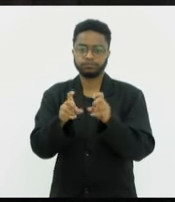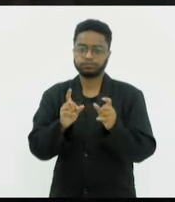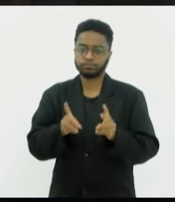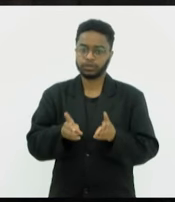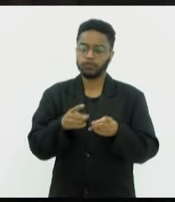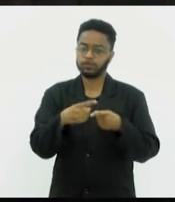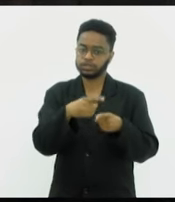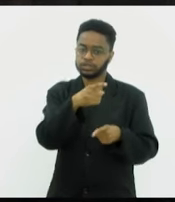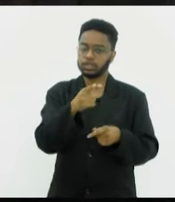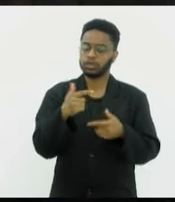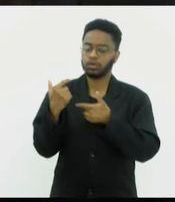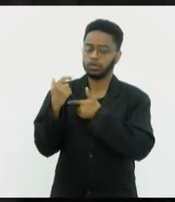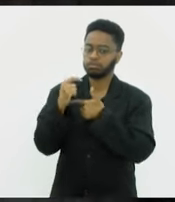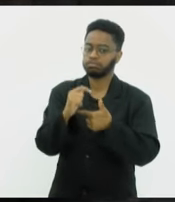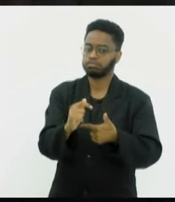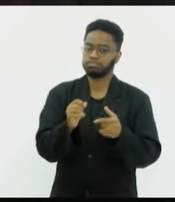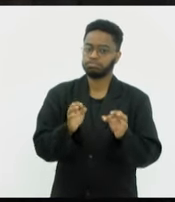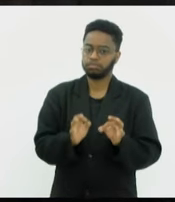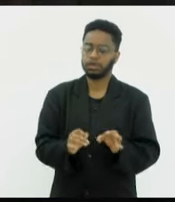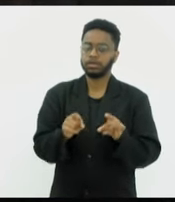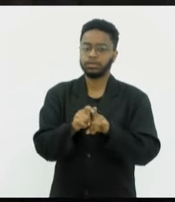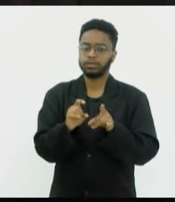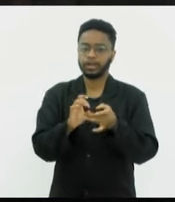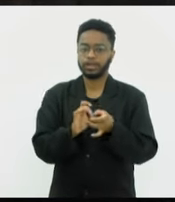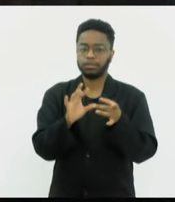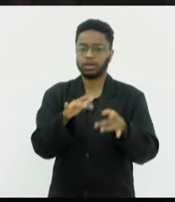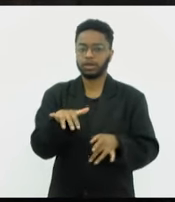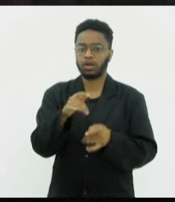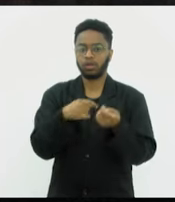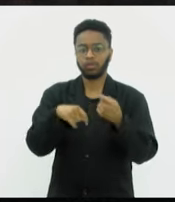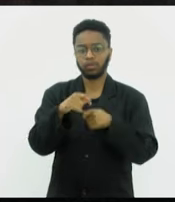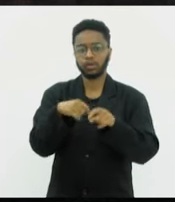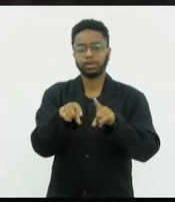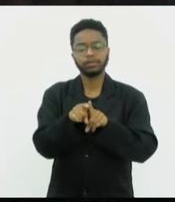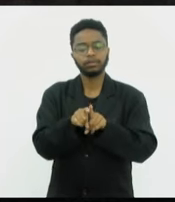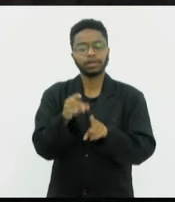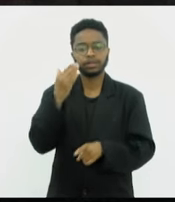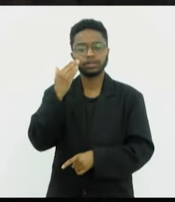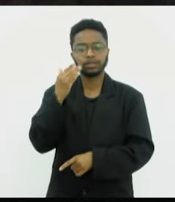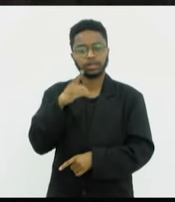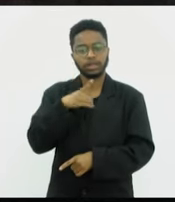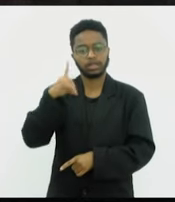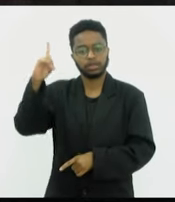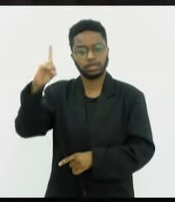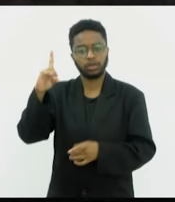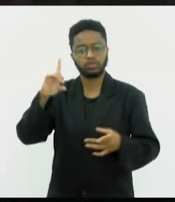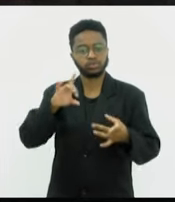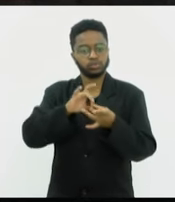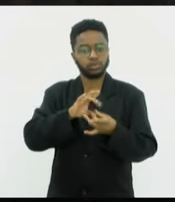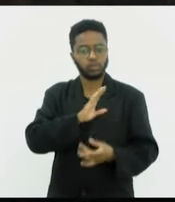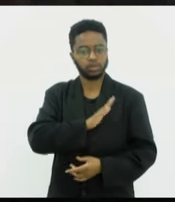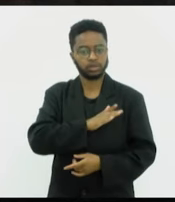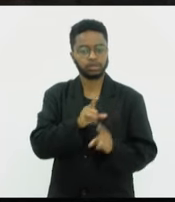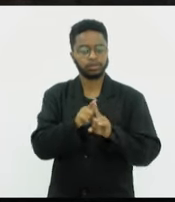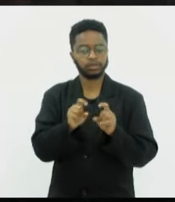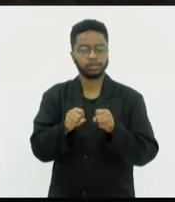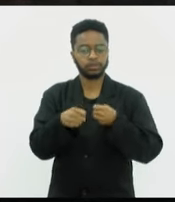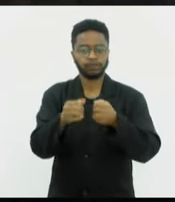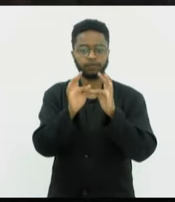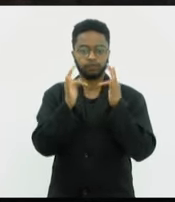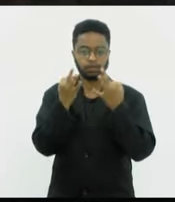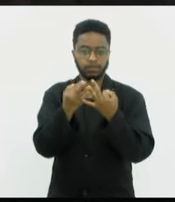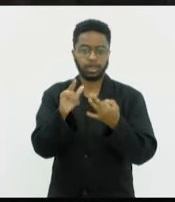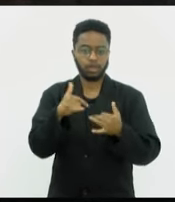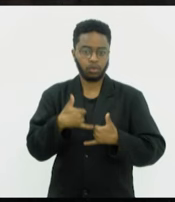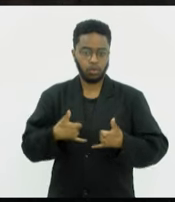conservador de costume, é um liberal na economia, um cara que tem Deus no coração, que defende a família, então é uma honra muito grande.